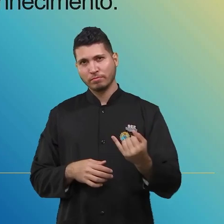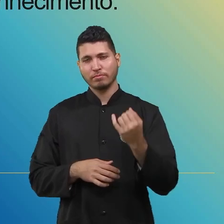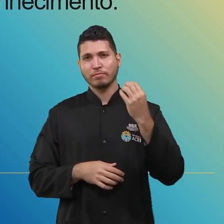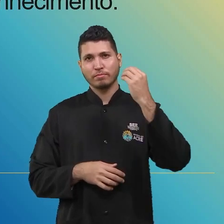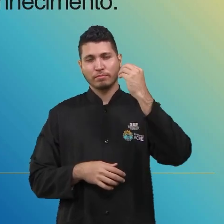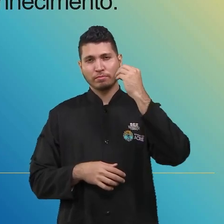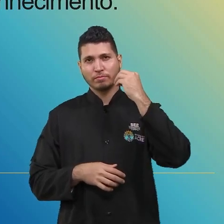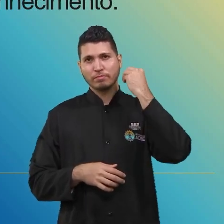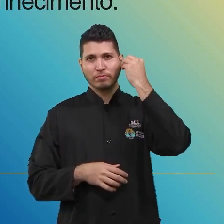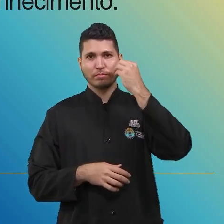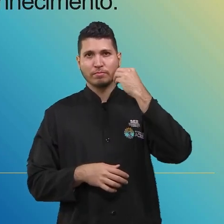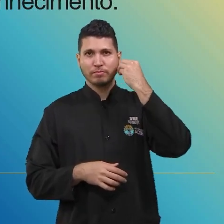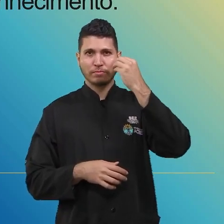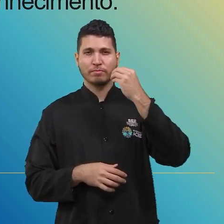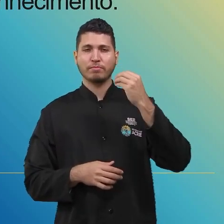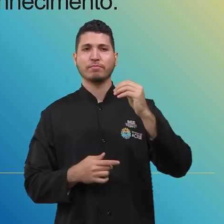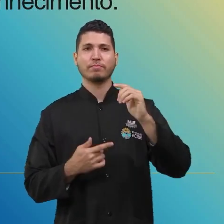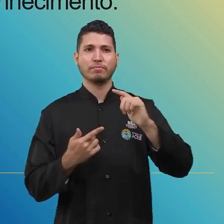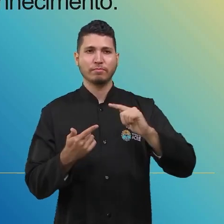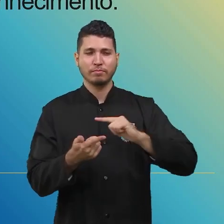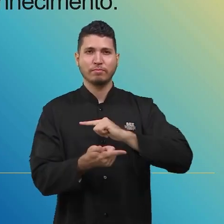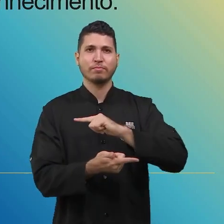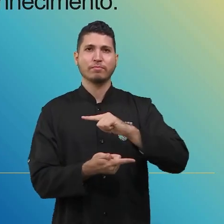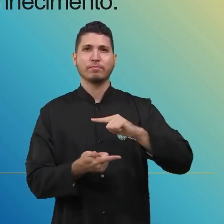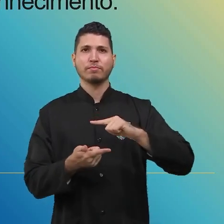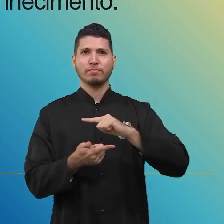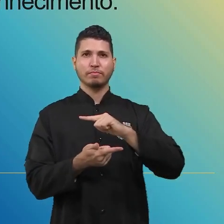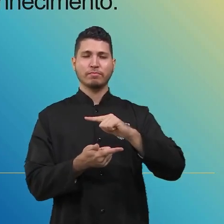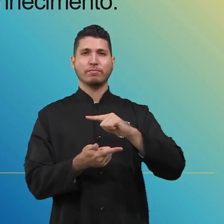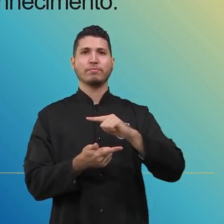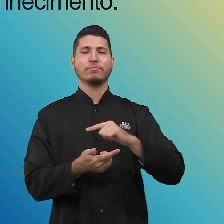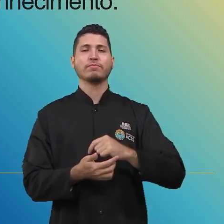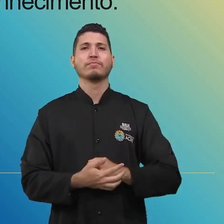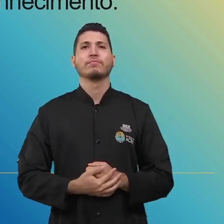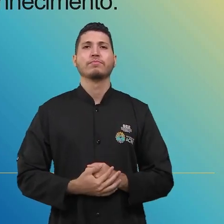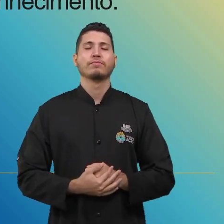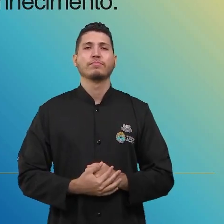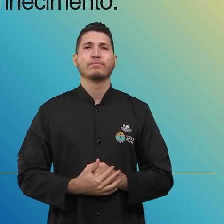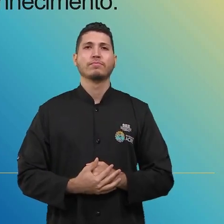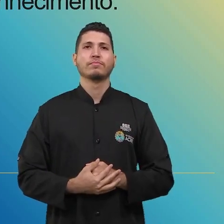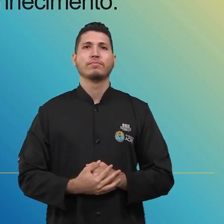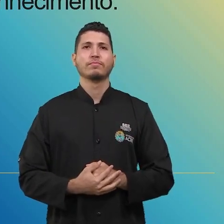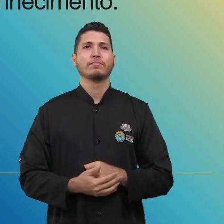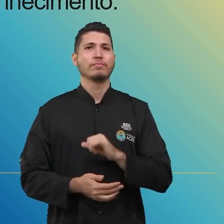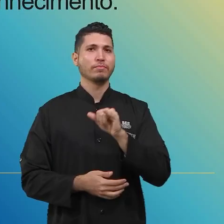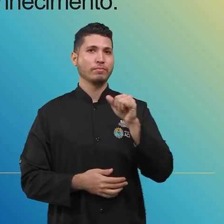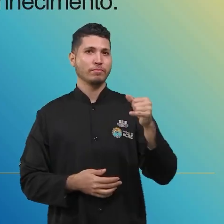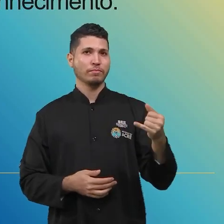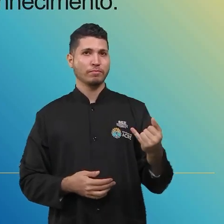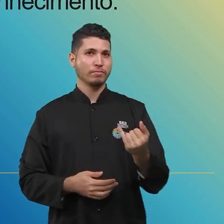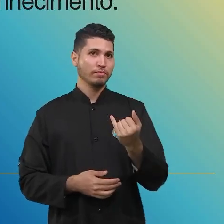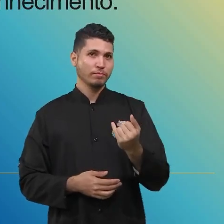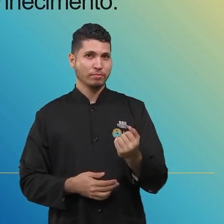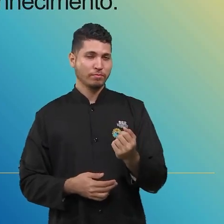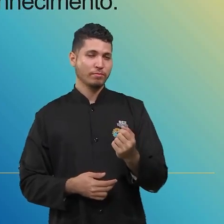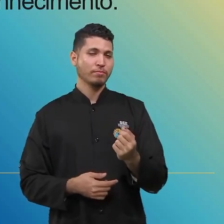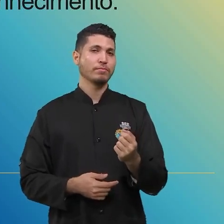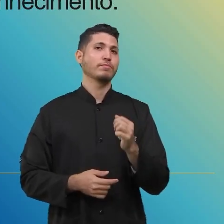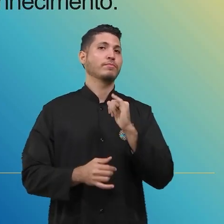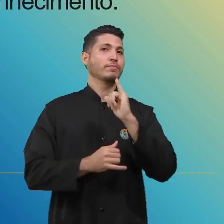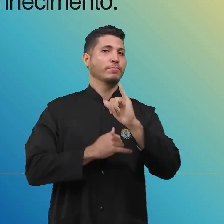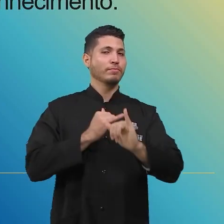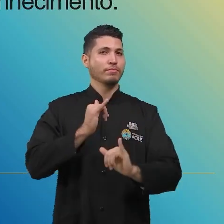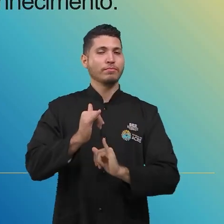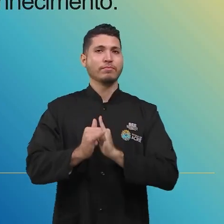e globais. Então é muito importante que você aproveite o seu acesso à internet para conhecer, para